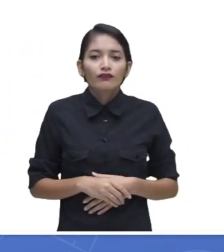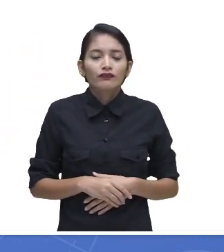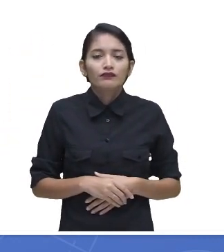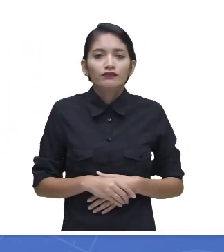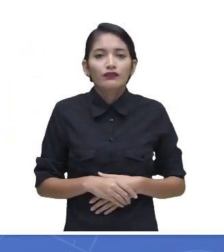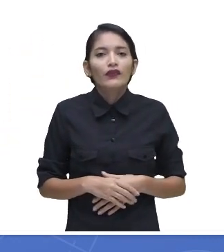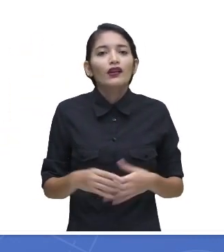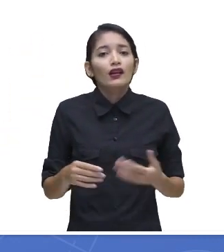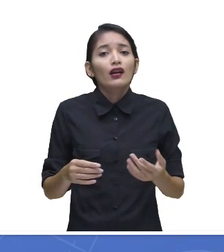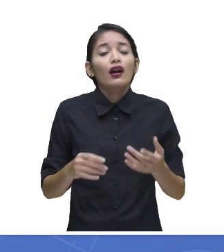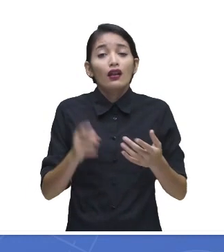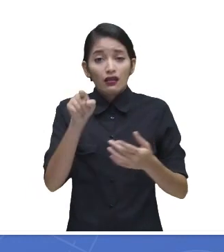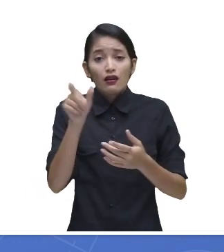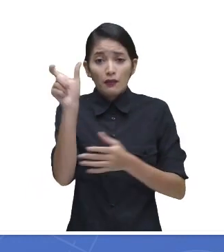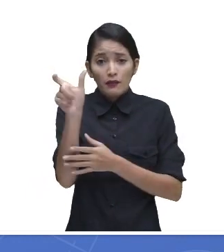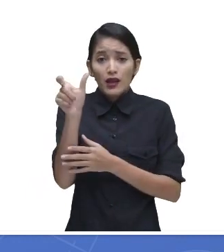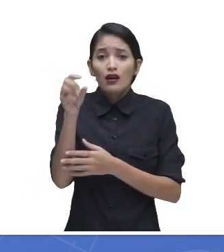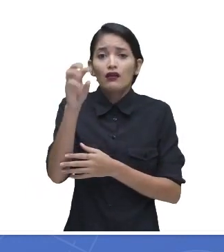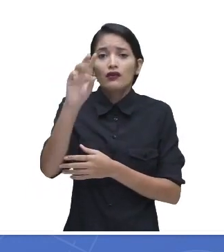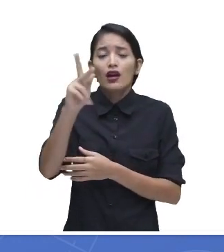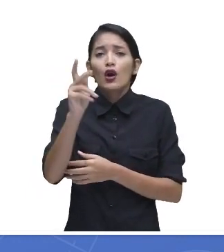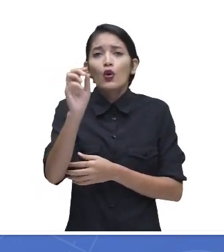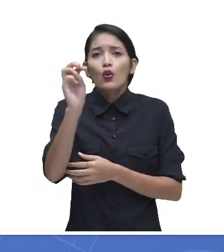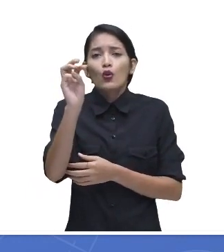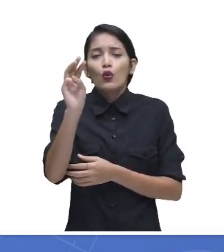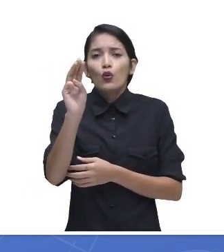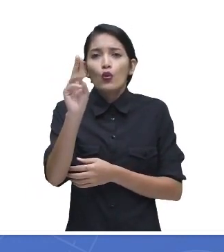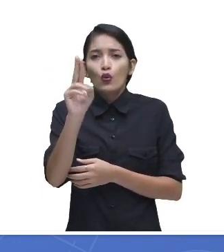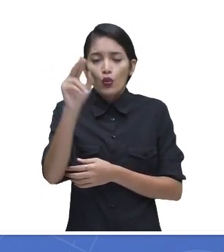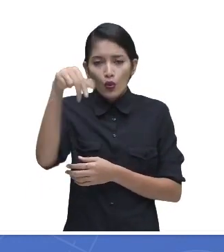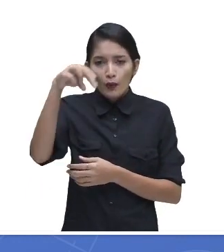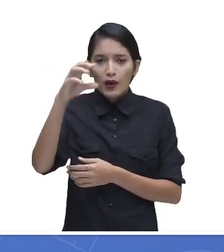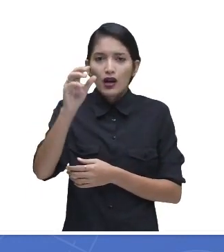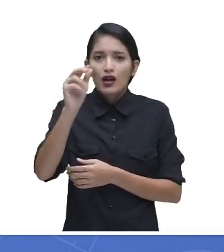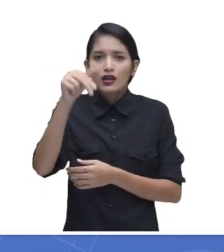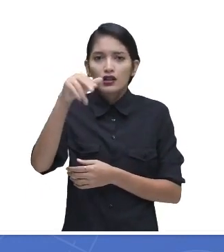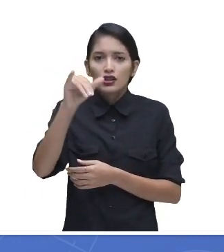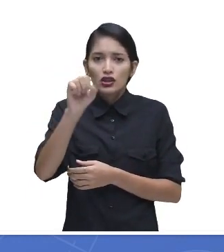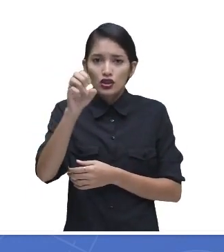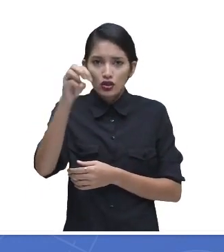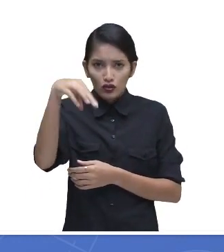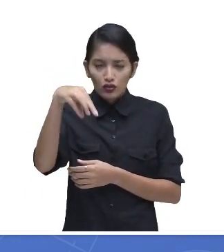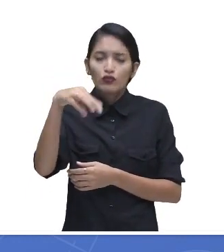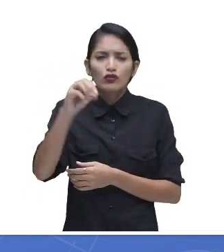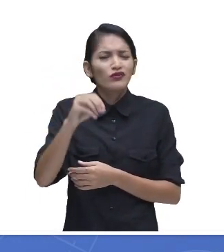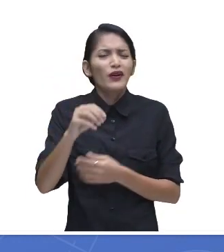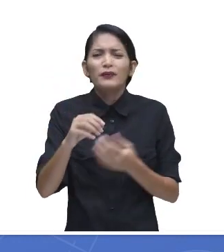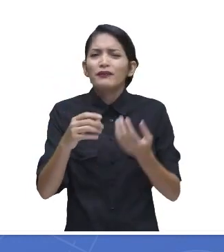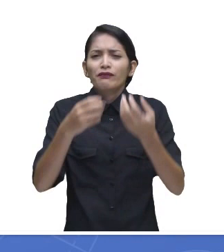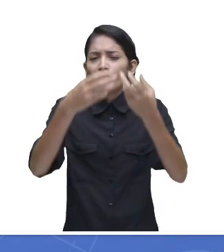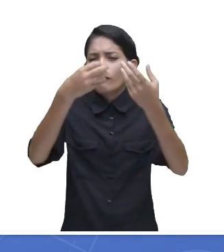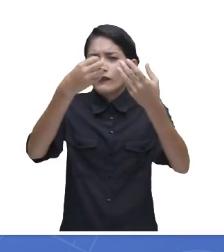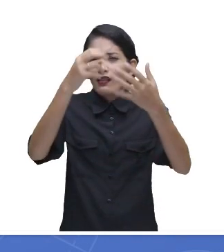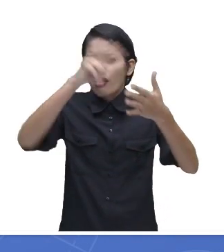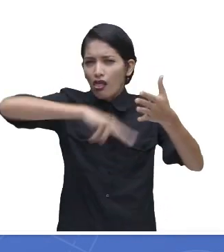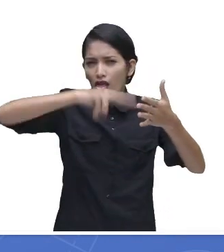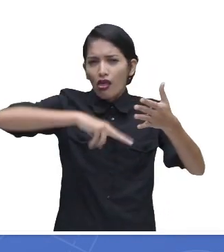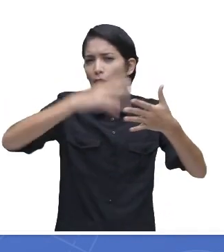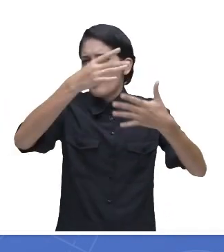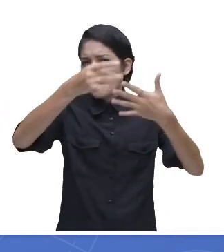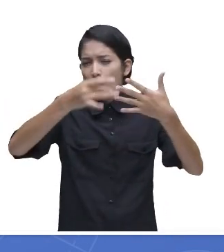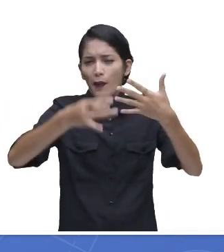período moderno. O que tá, vocês podem observar aí, a gente não vai aqui ler